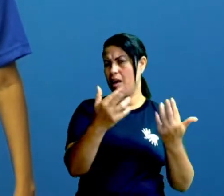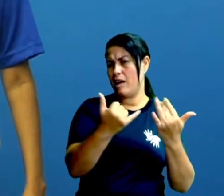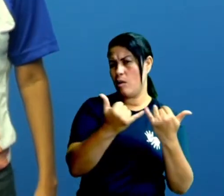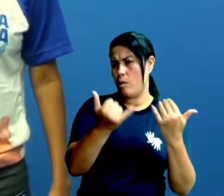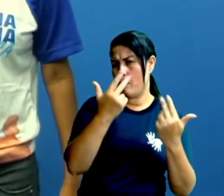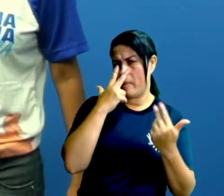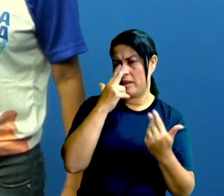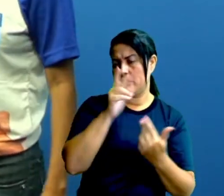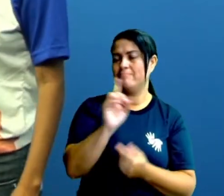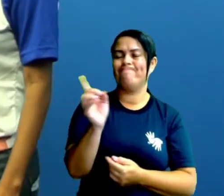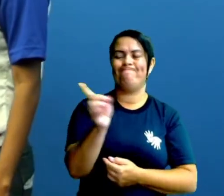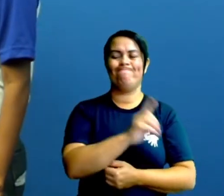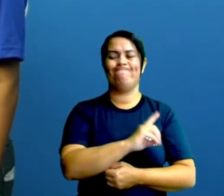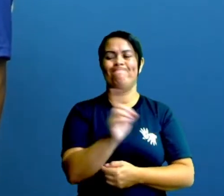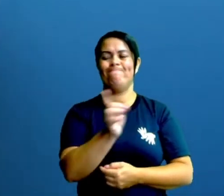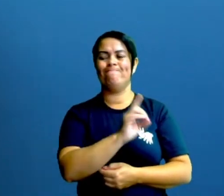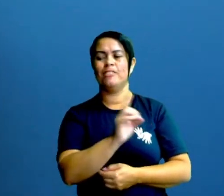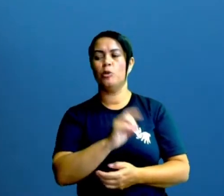não